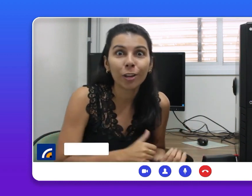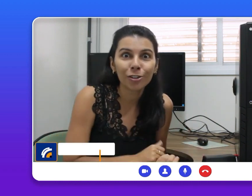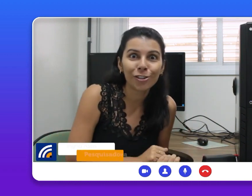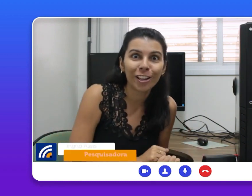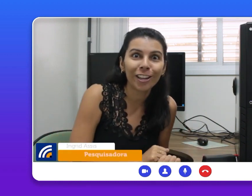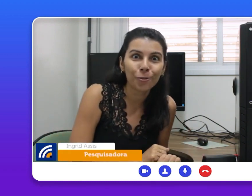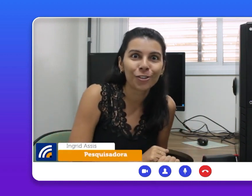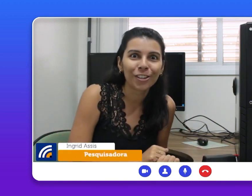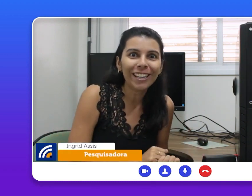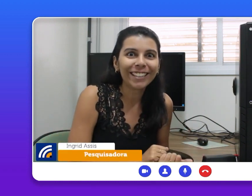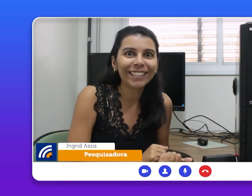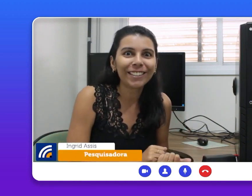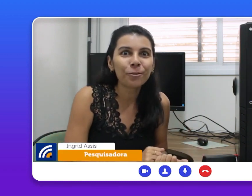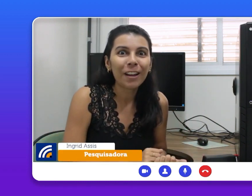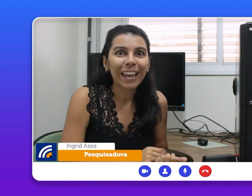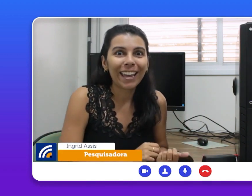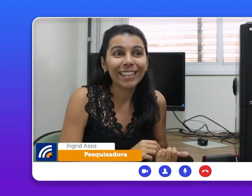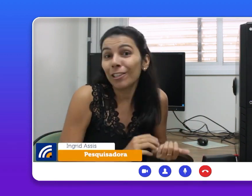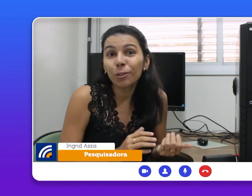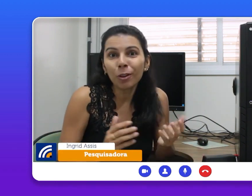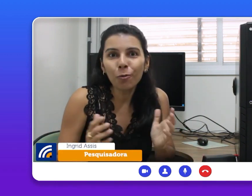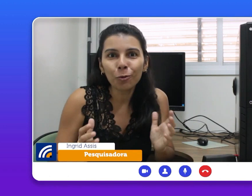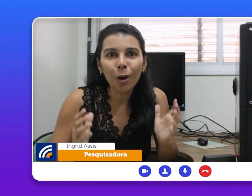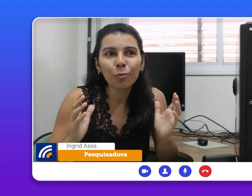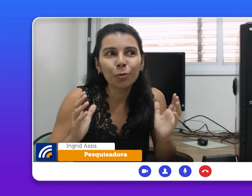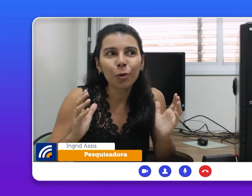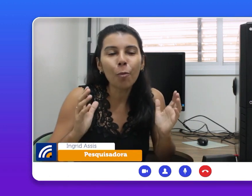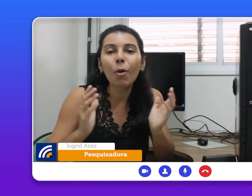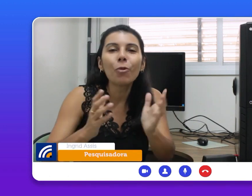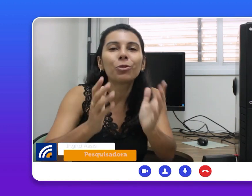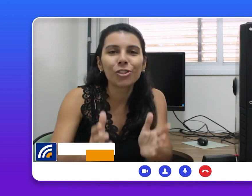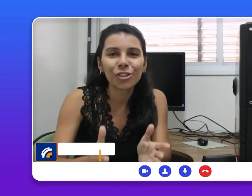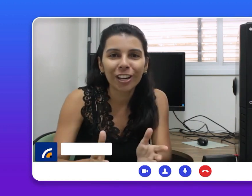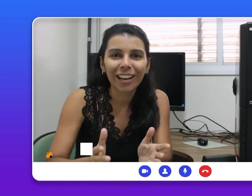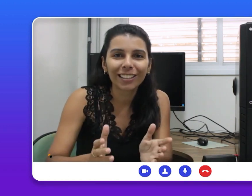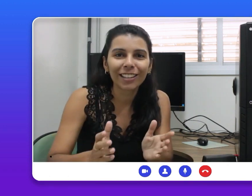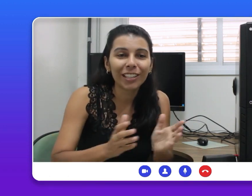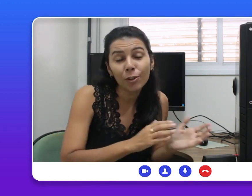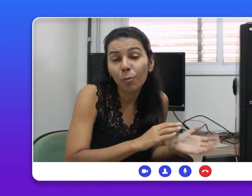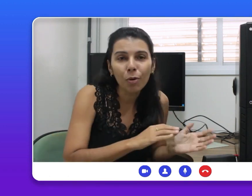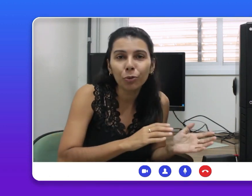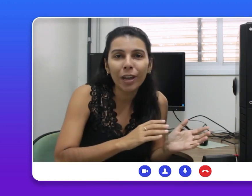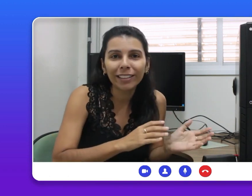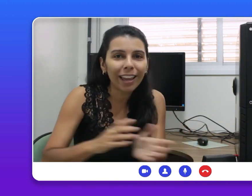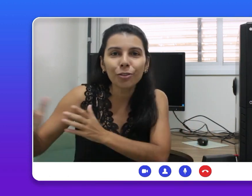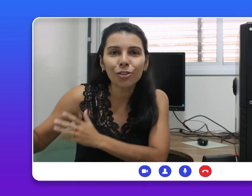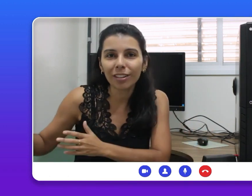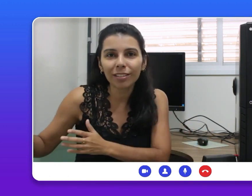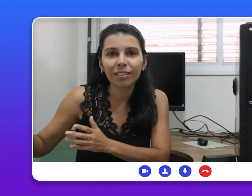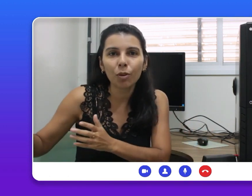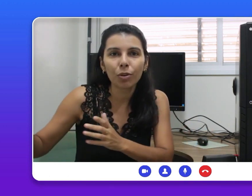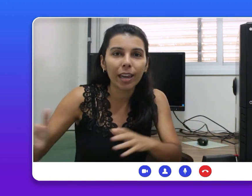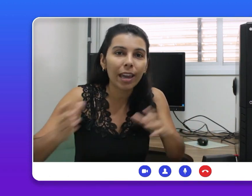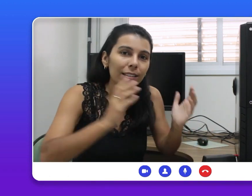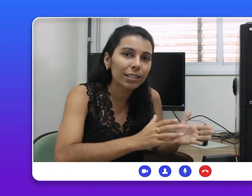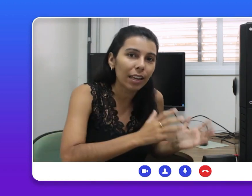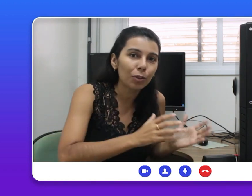a tecnologia tivesse chegado. Na verdade, é um processo histórico. Cada período histórico teve sua técnica